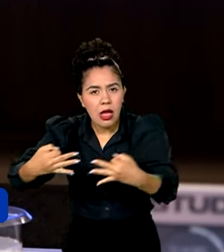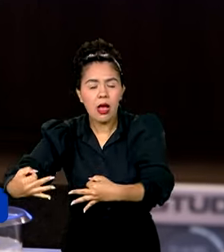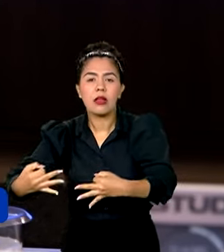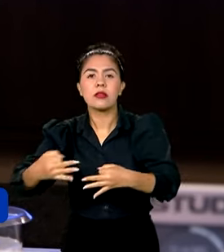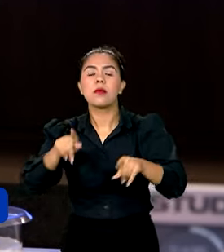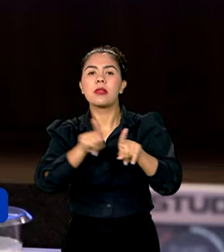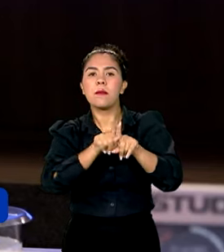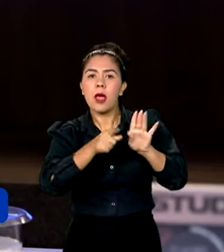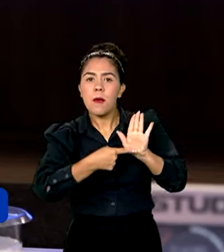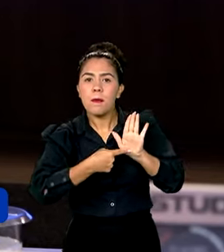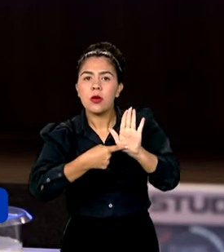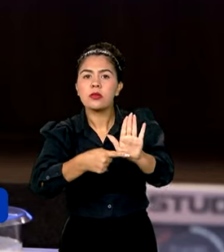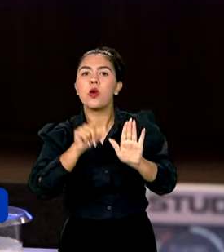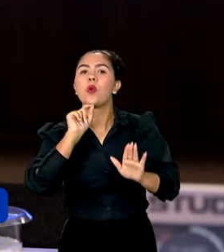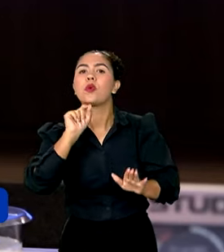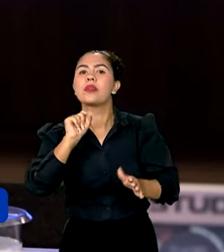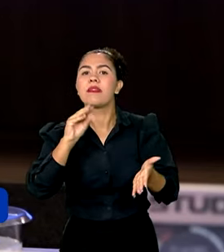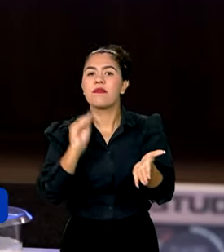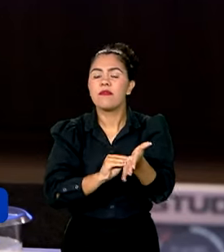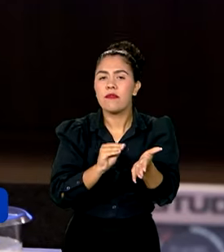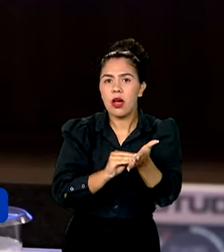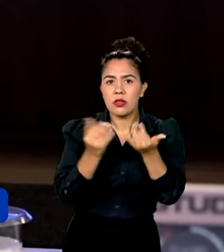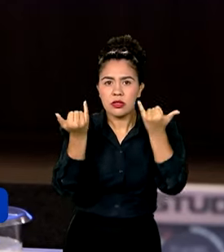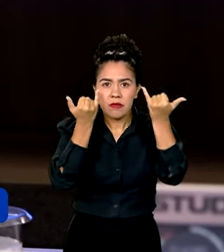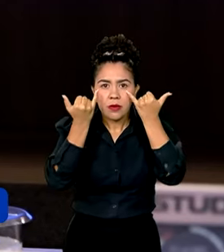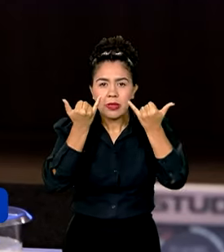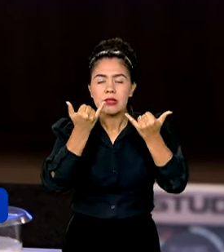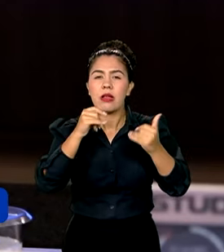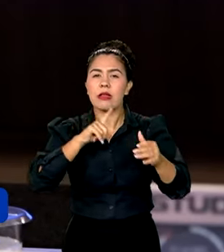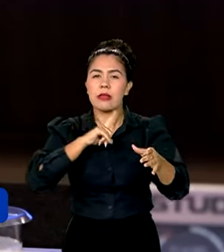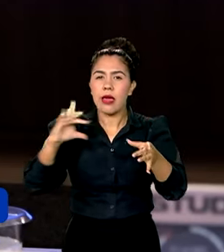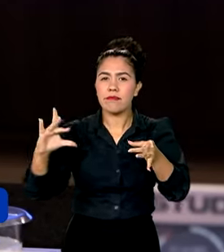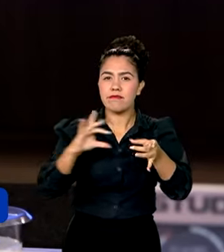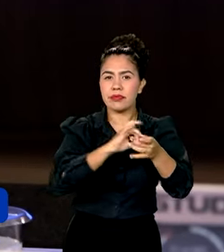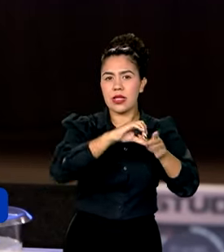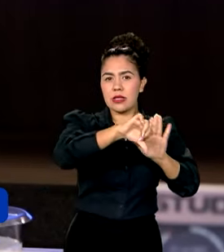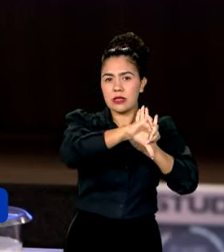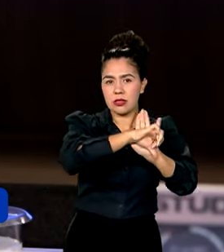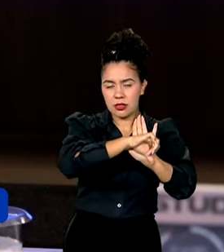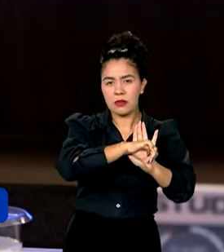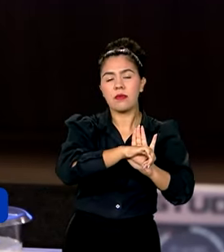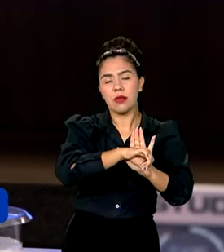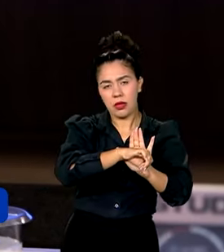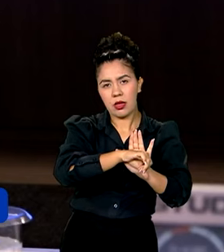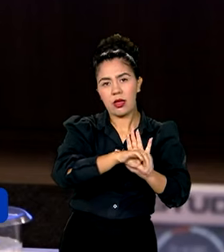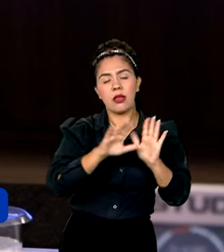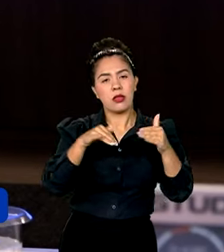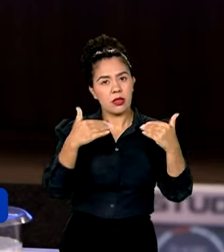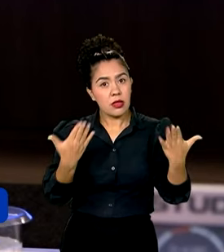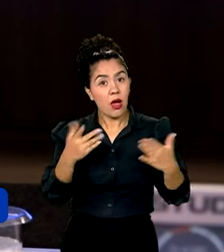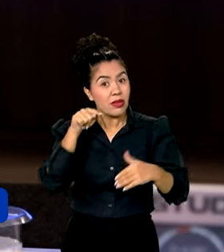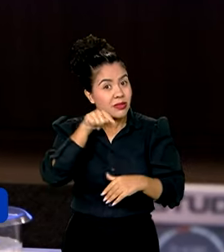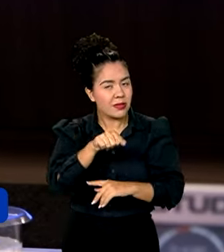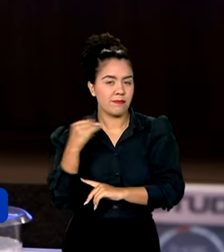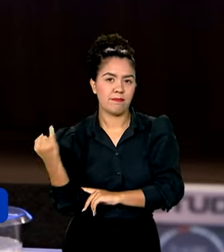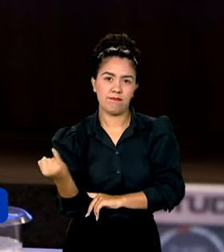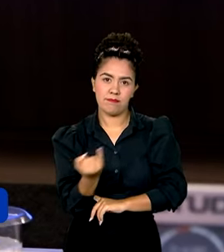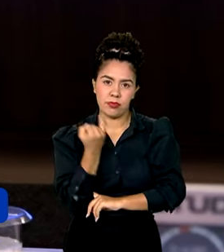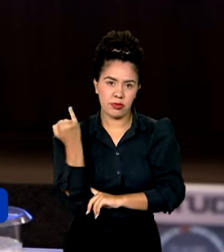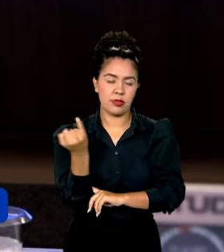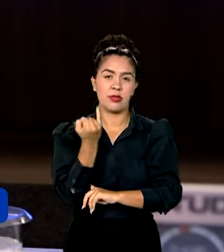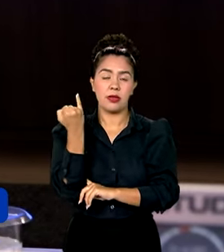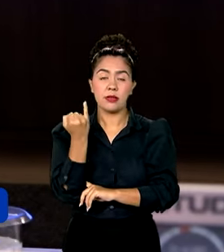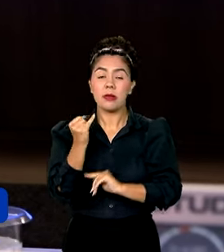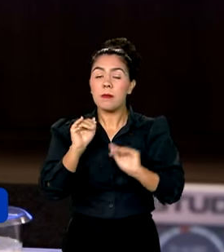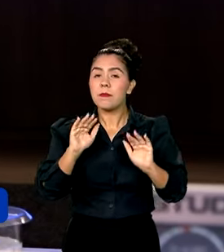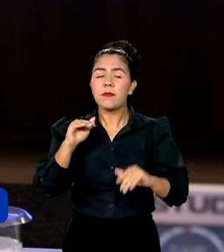desinformação criminosa muitas vezes em relação a algumas vacinas Então esse Sem dúvida é um fator importante mas